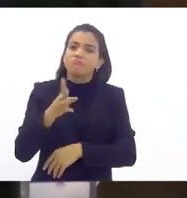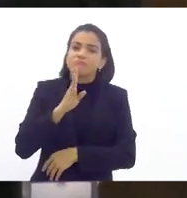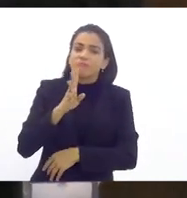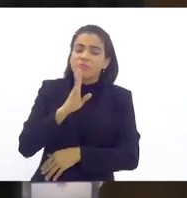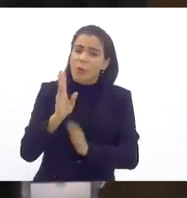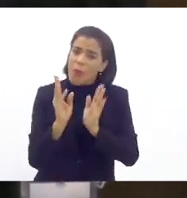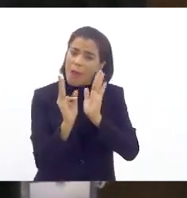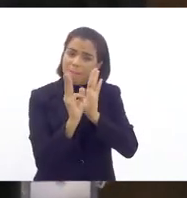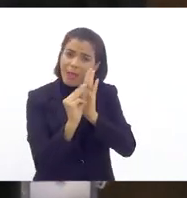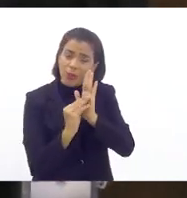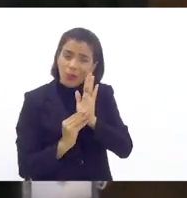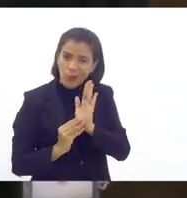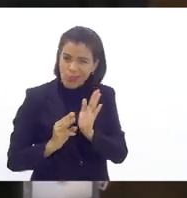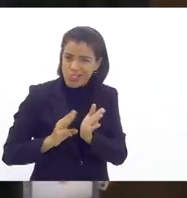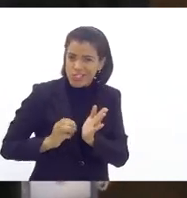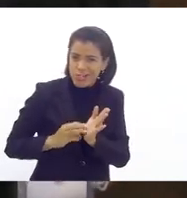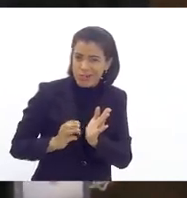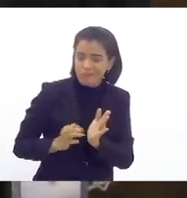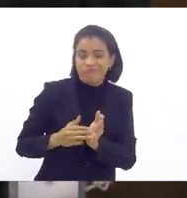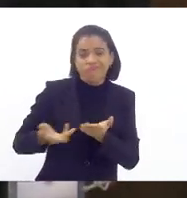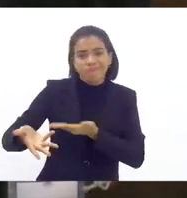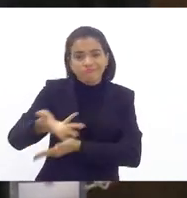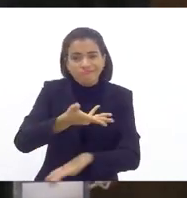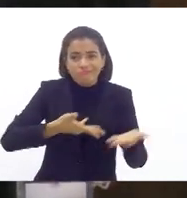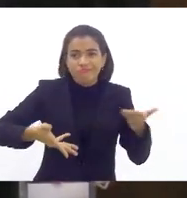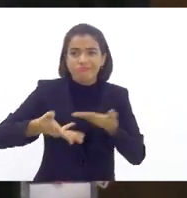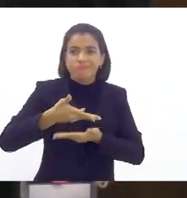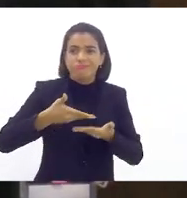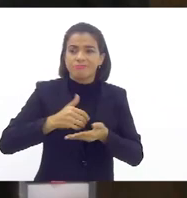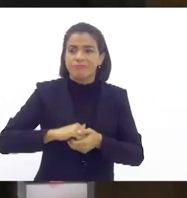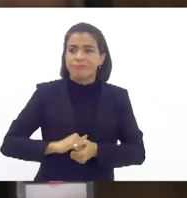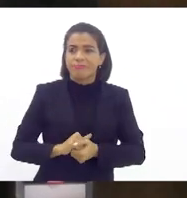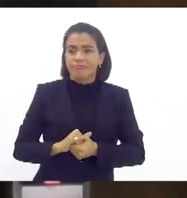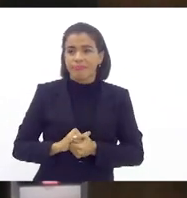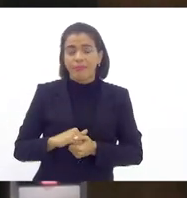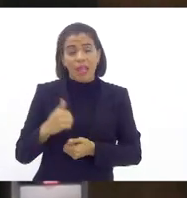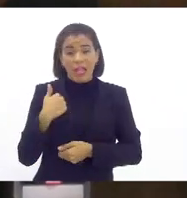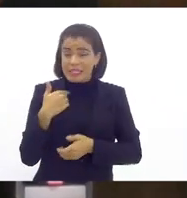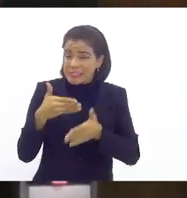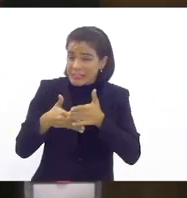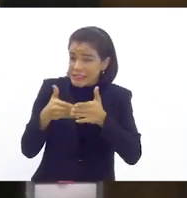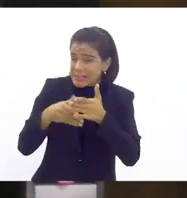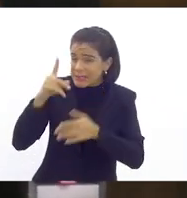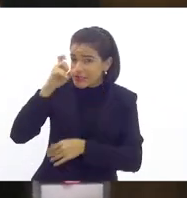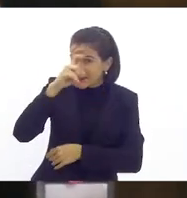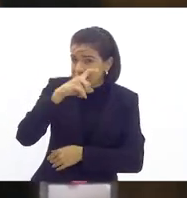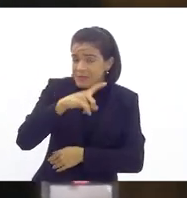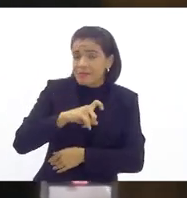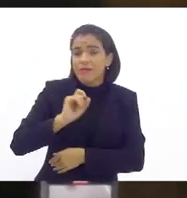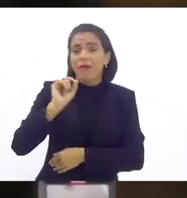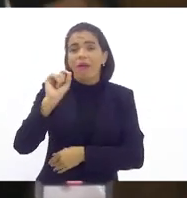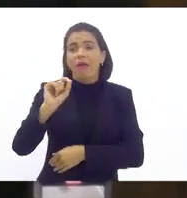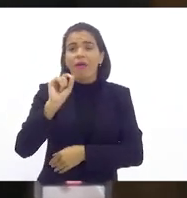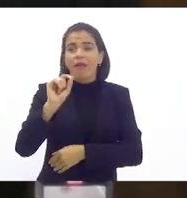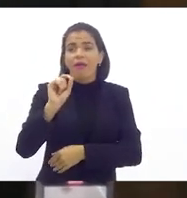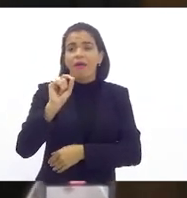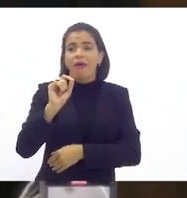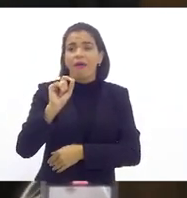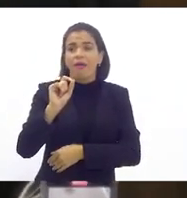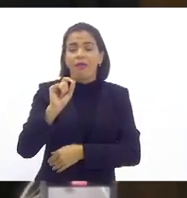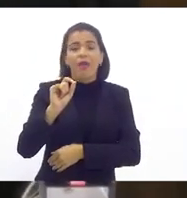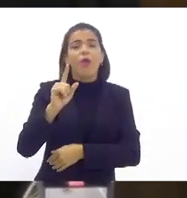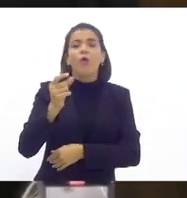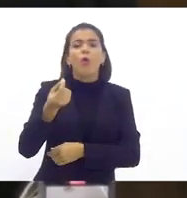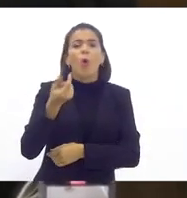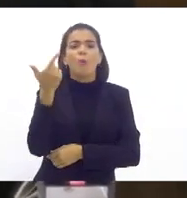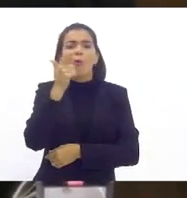metodologia que a gente quer compartilhar. Muitas vezes, a nossa grande dificuldade é também até a nossa... a forma